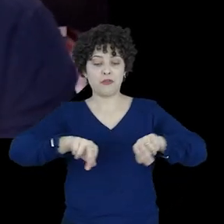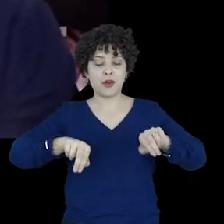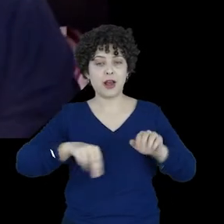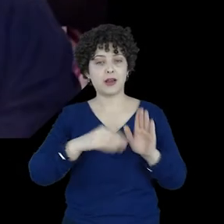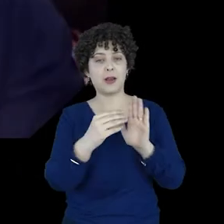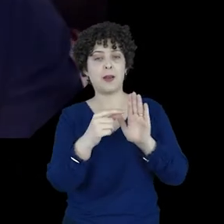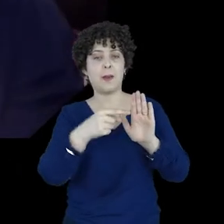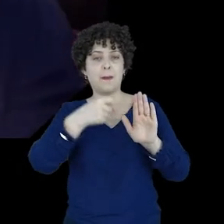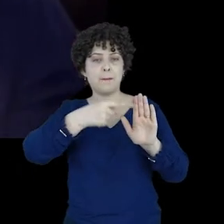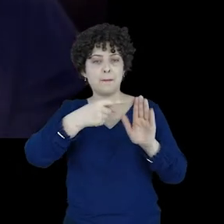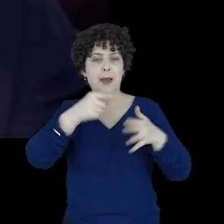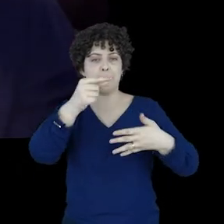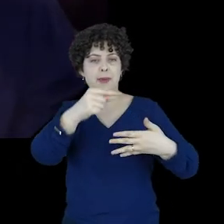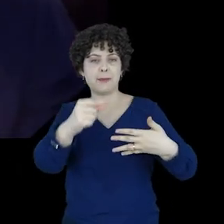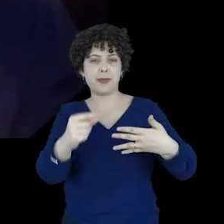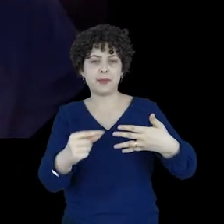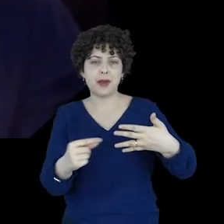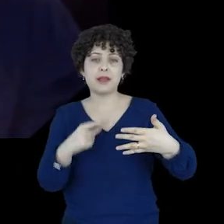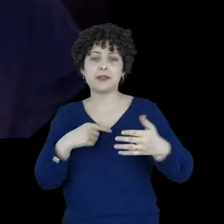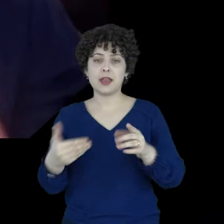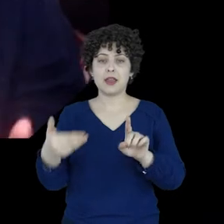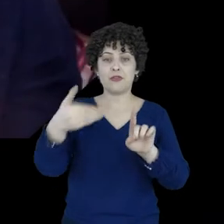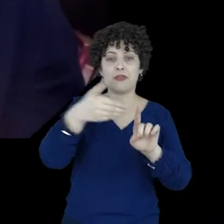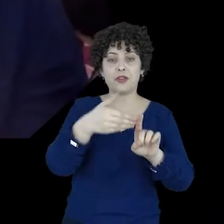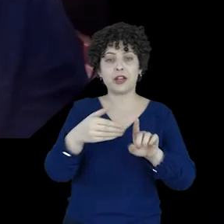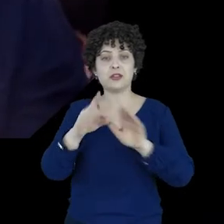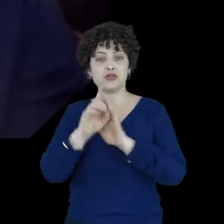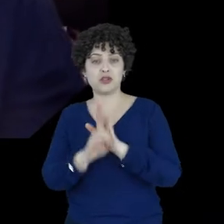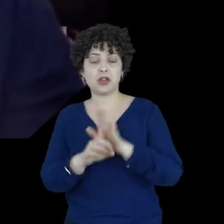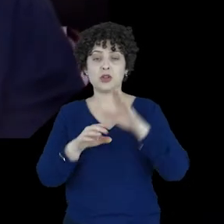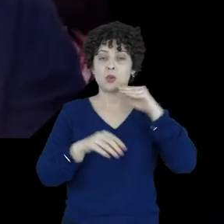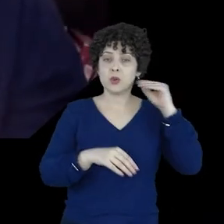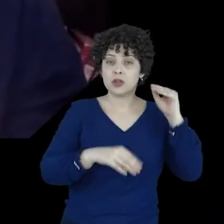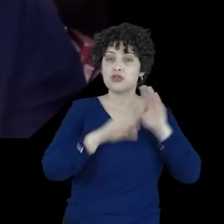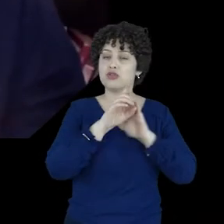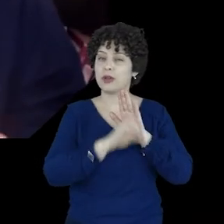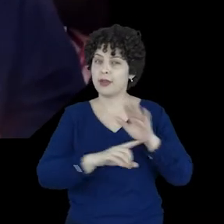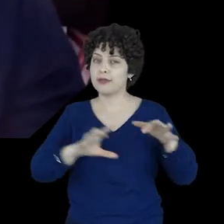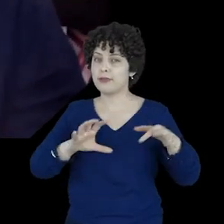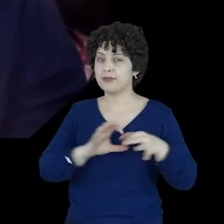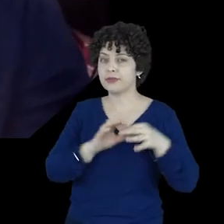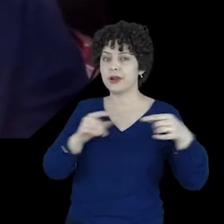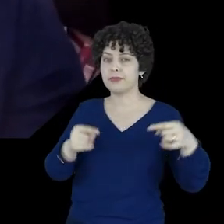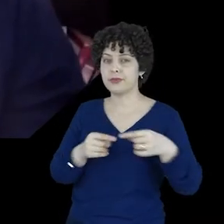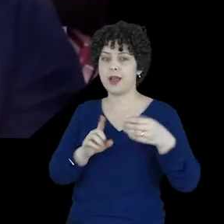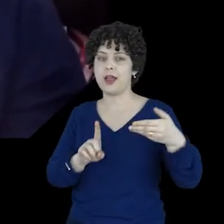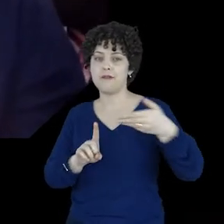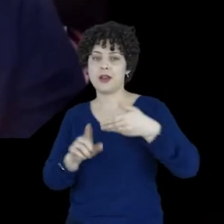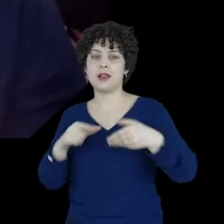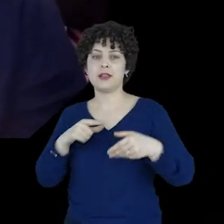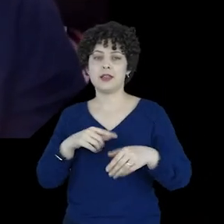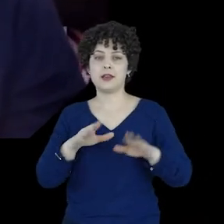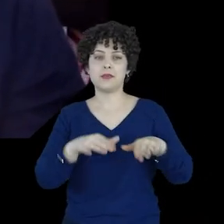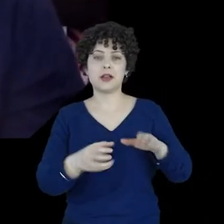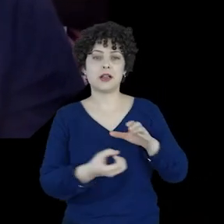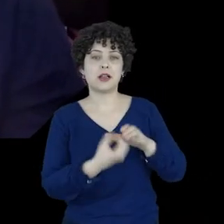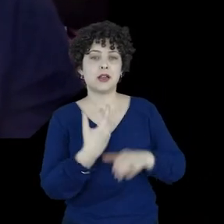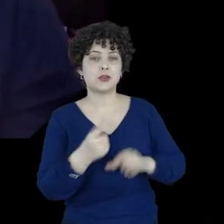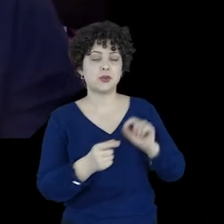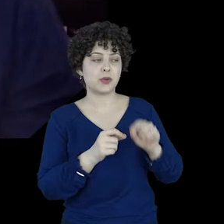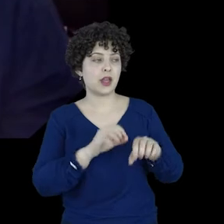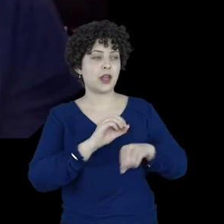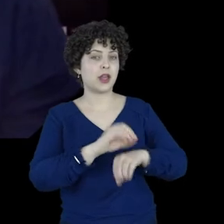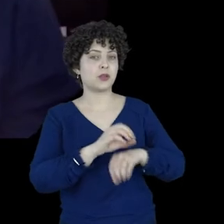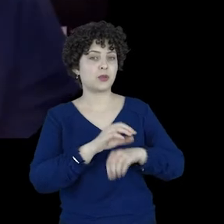de seus pontos incluem referências aos direitos das crianças e adolescentes, particularmente, por exemplo, a criação de